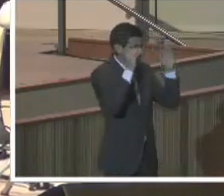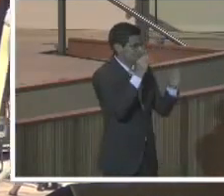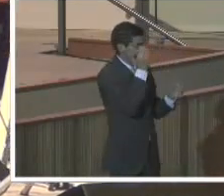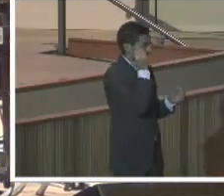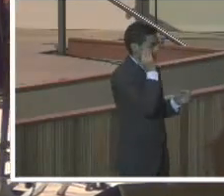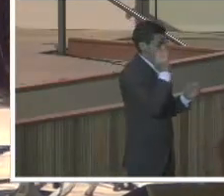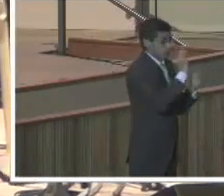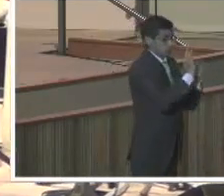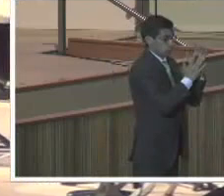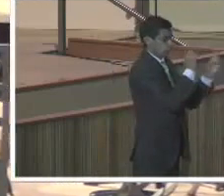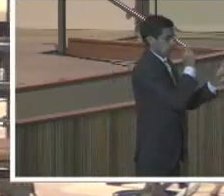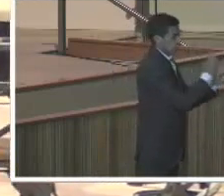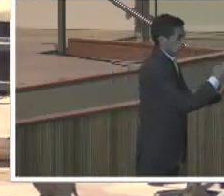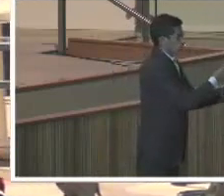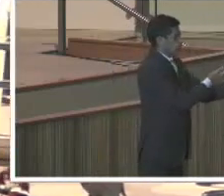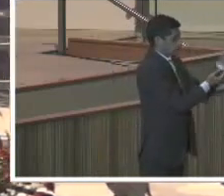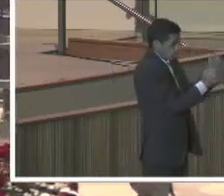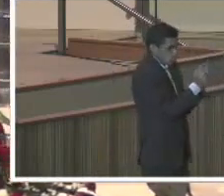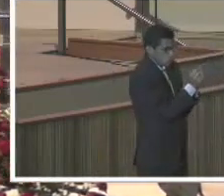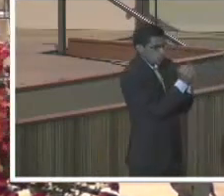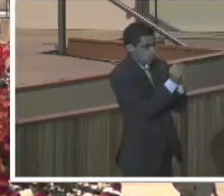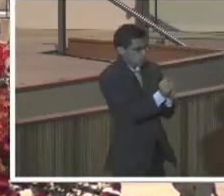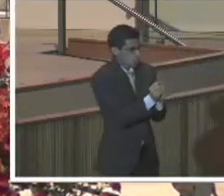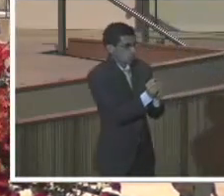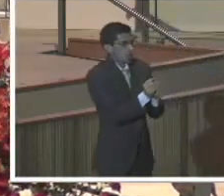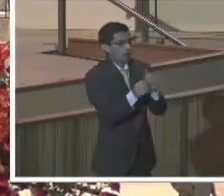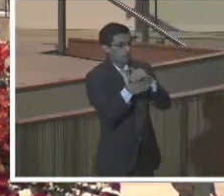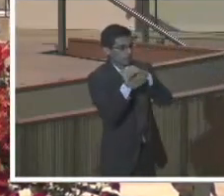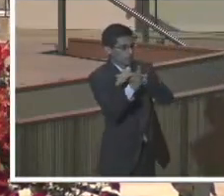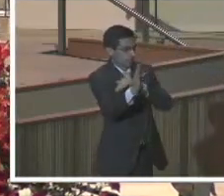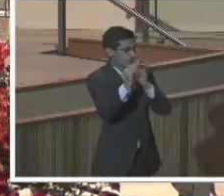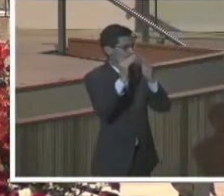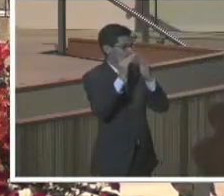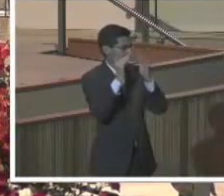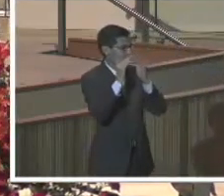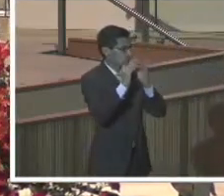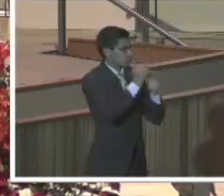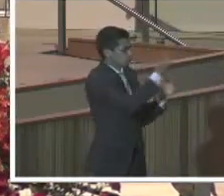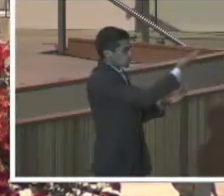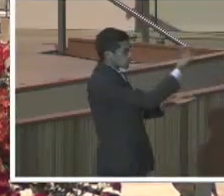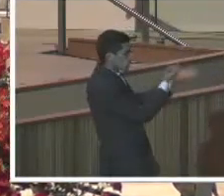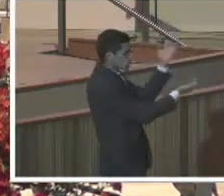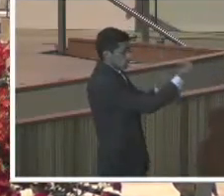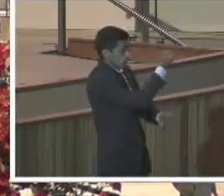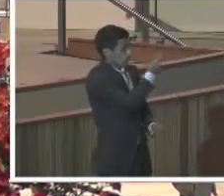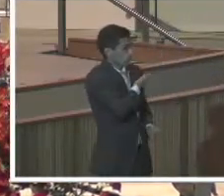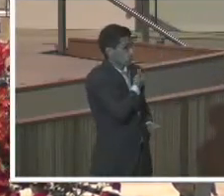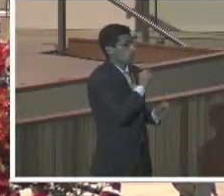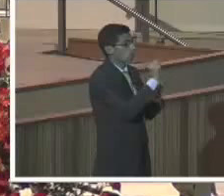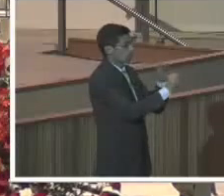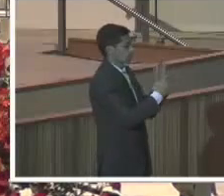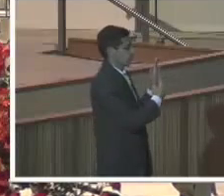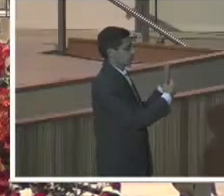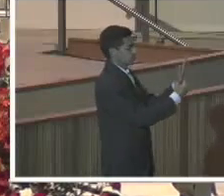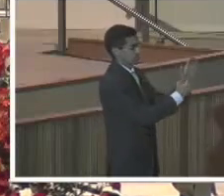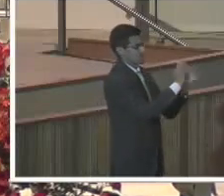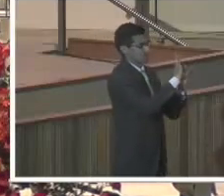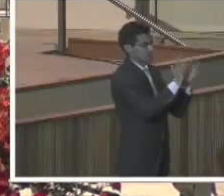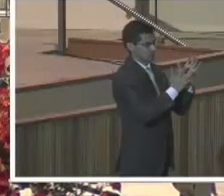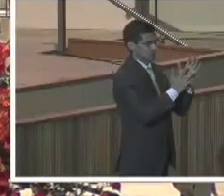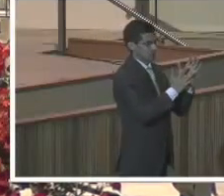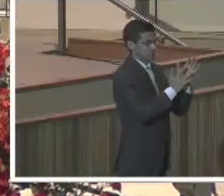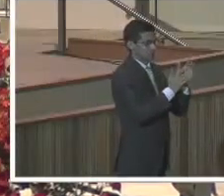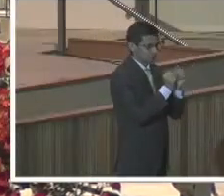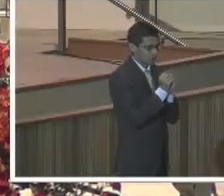banca e depois faz um jantar na sua casa, convida todos os seus amigos para apresentar Jesus, e